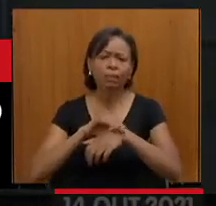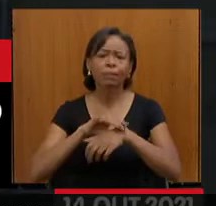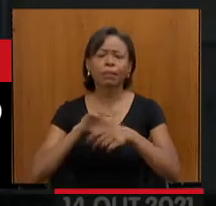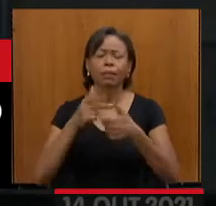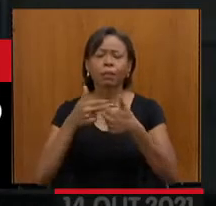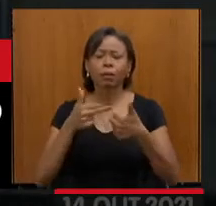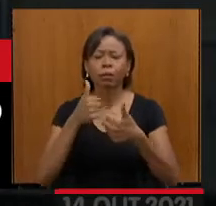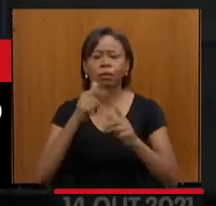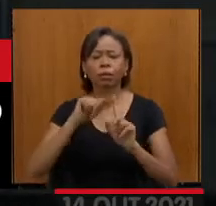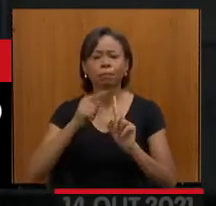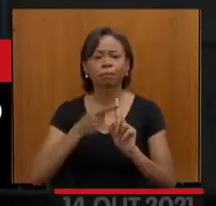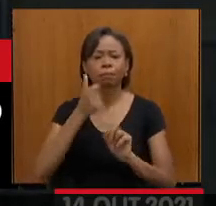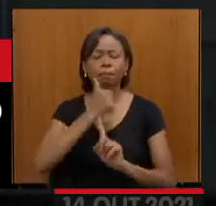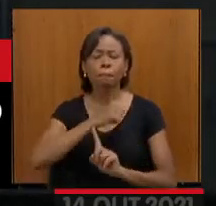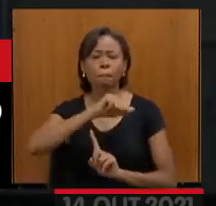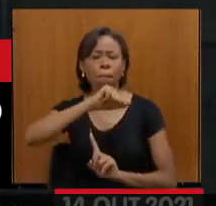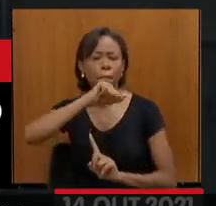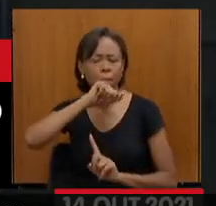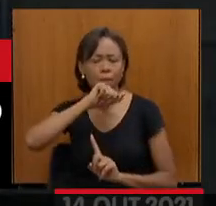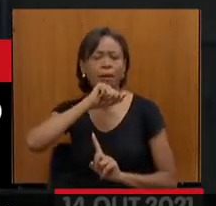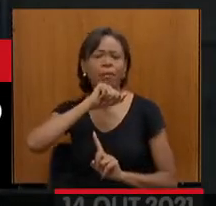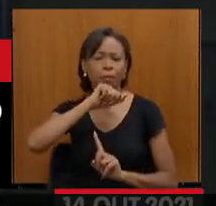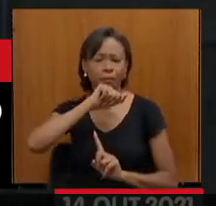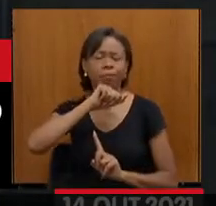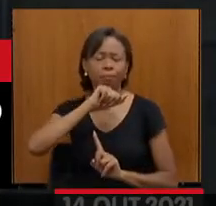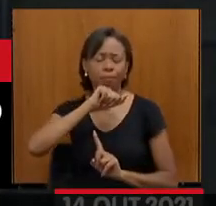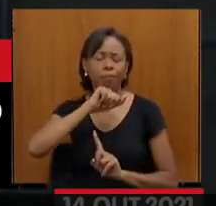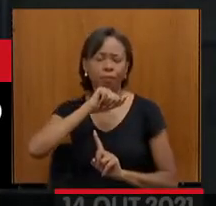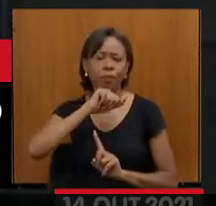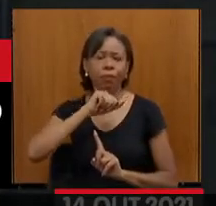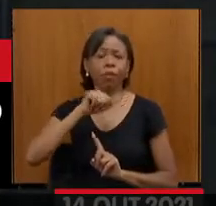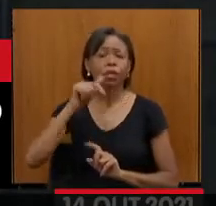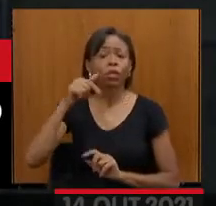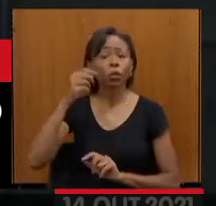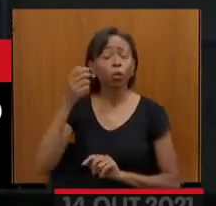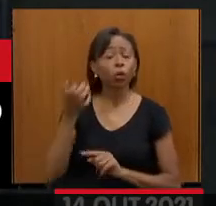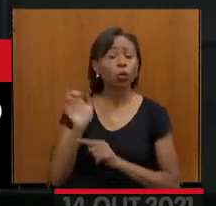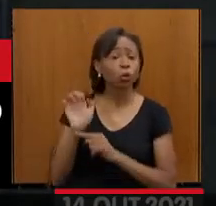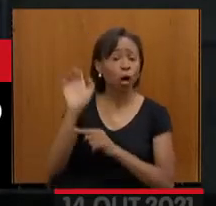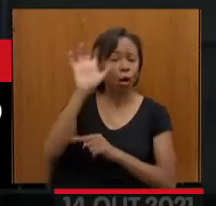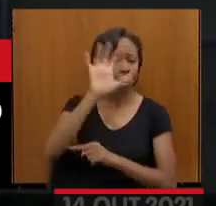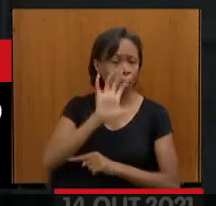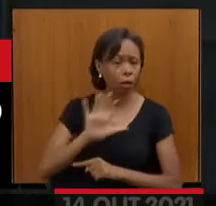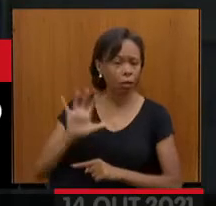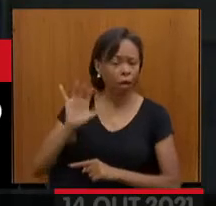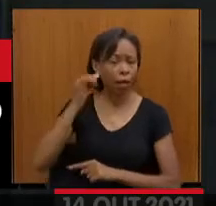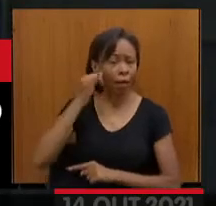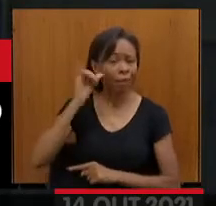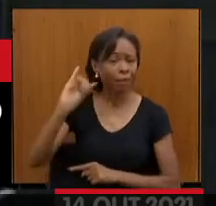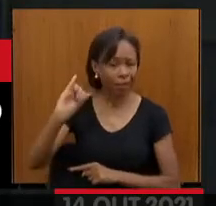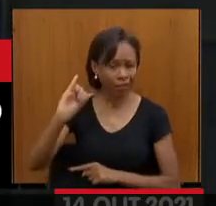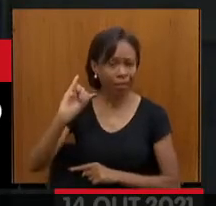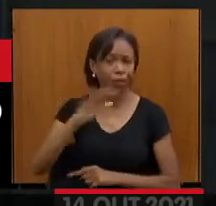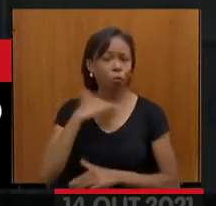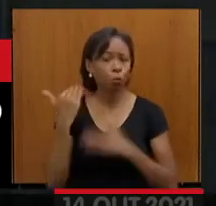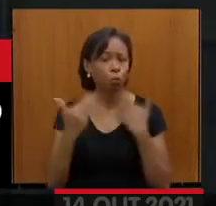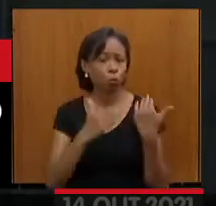qual urge os Estados a eliminar a mortalidade e a morbidade